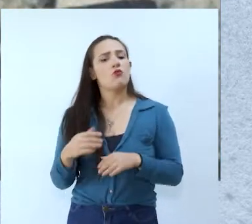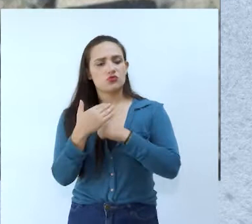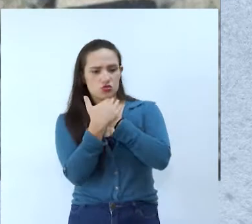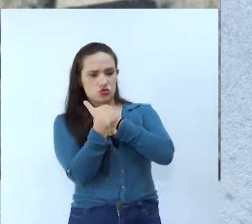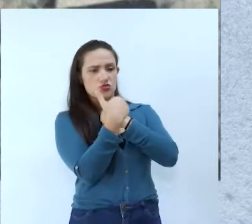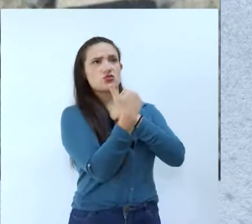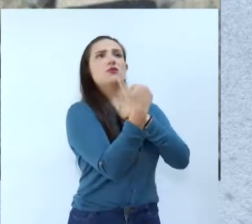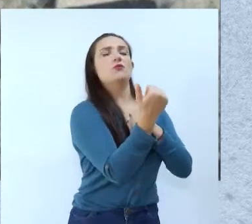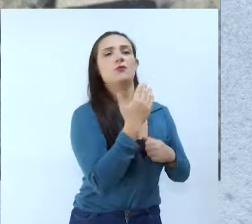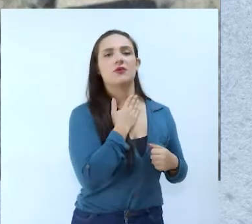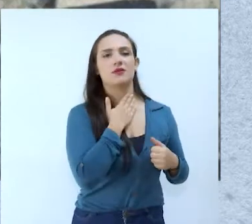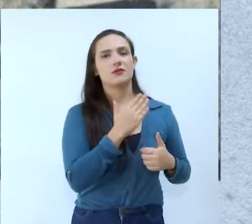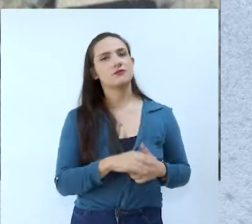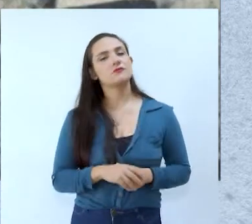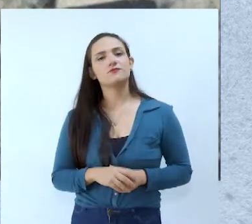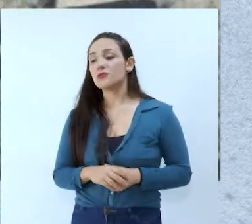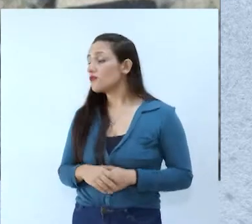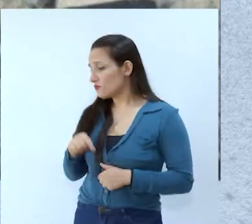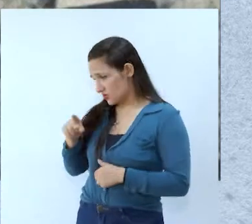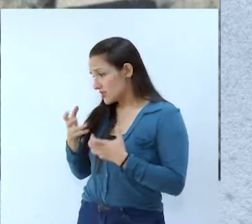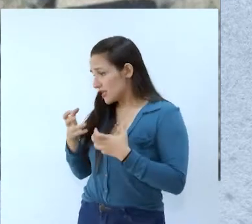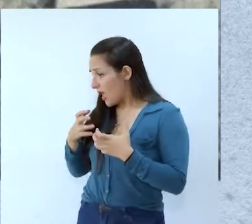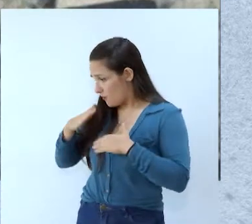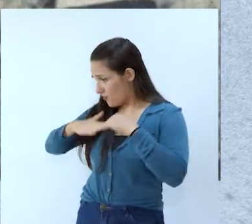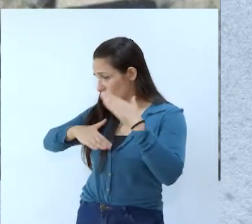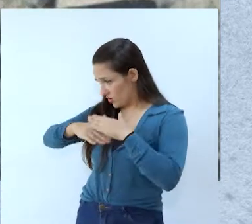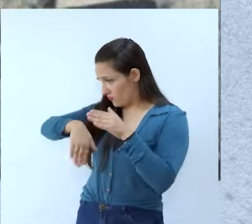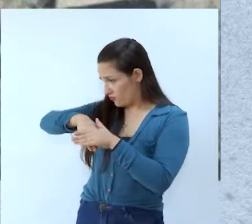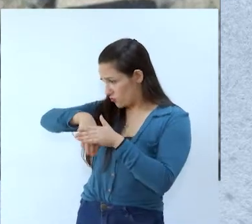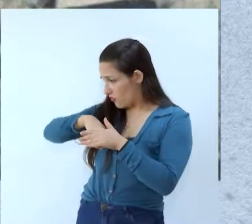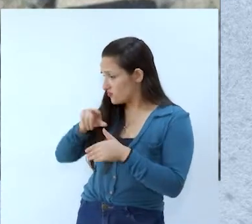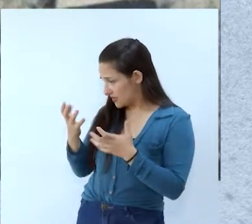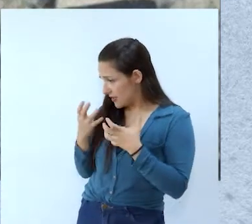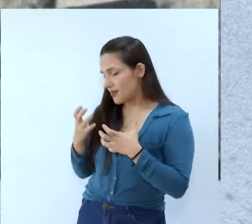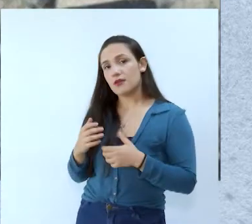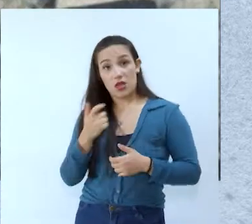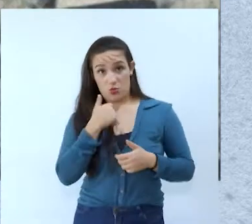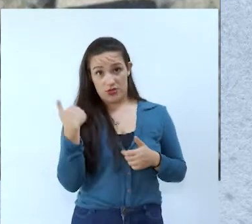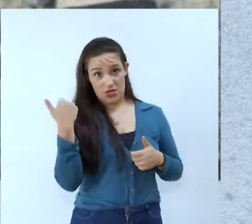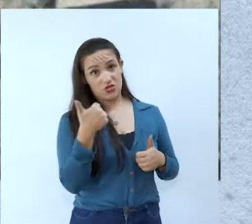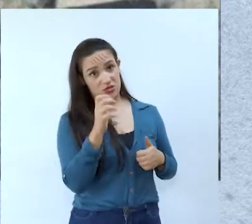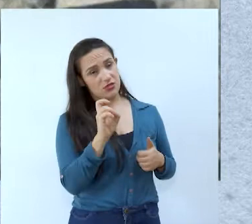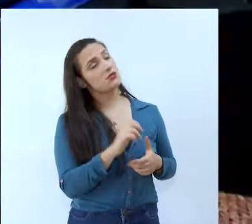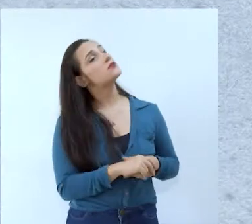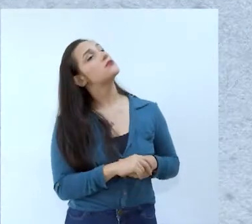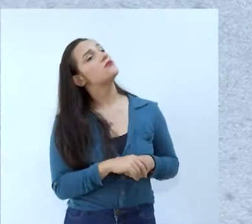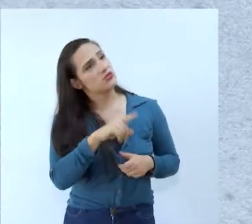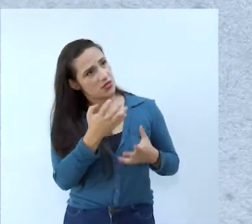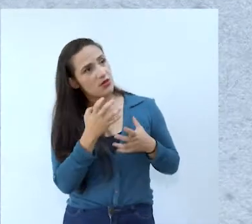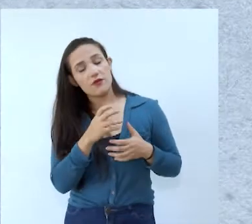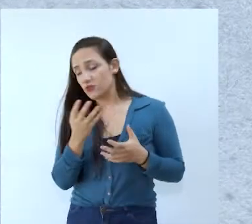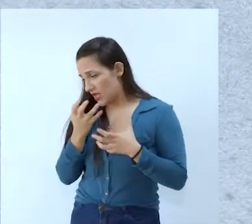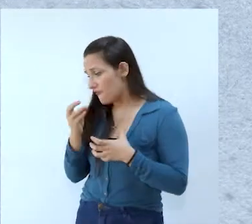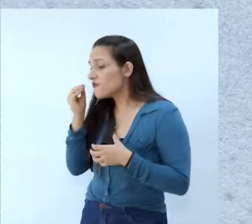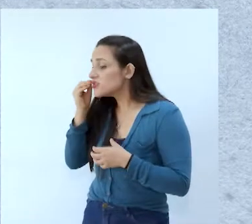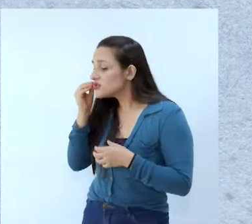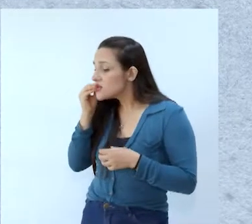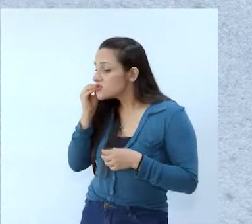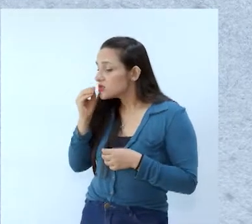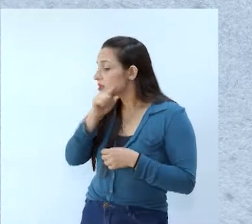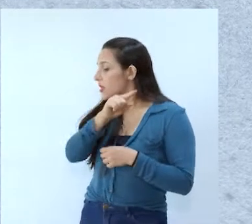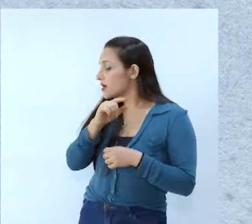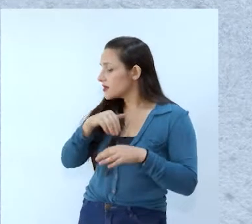e até aí aplacaram, uma vez fizeram entrevista comigo, eu fui Palmeiras, eu contei essa história para eles, Benhor, que eles